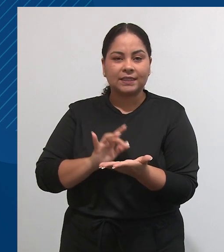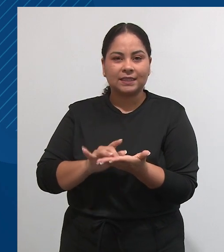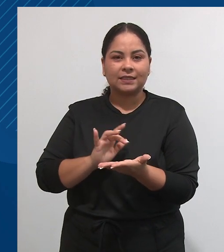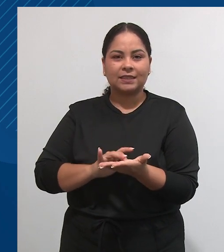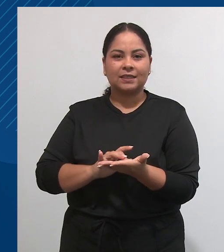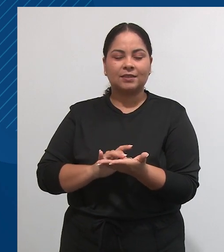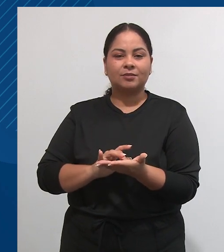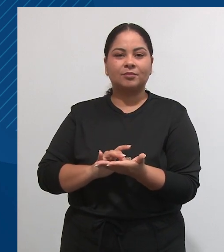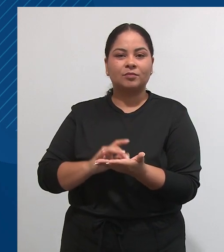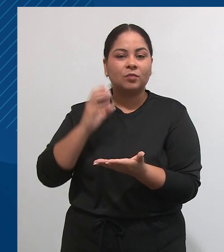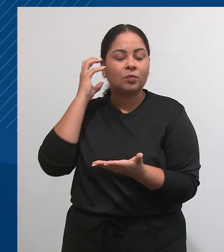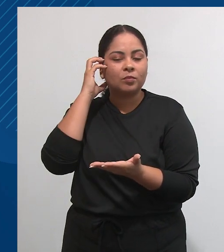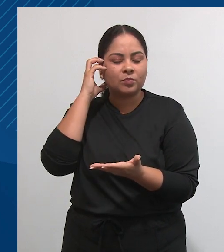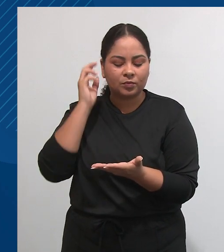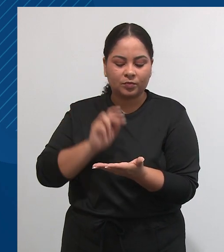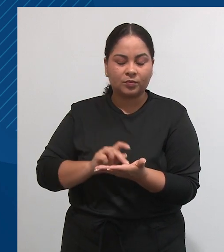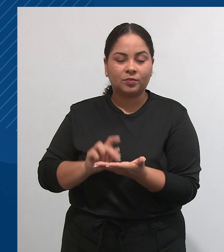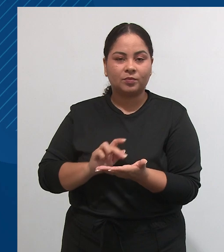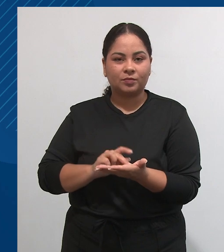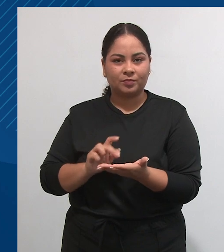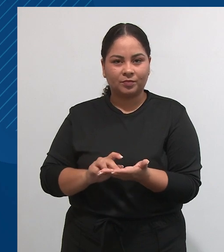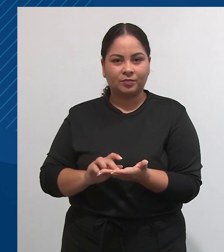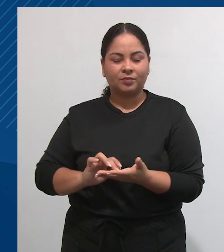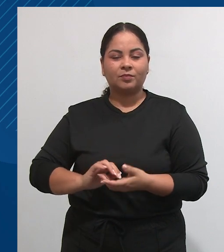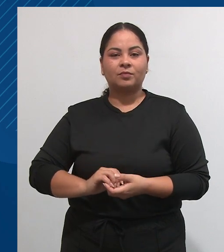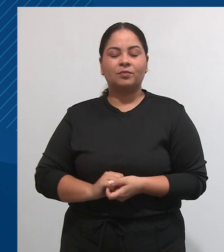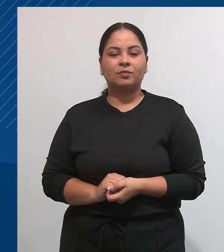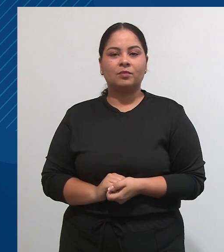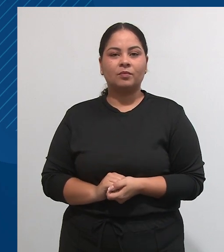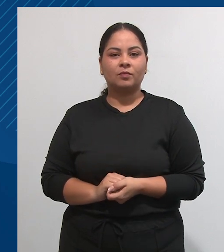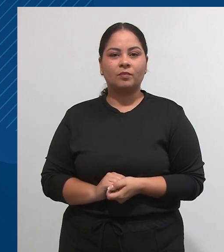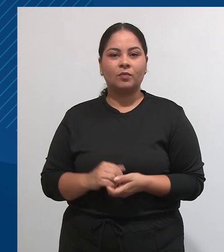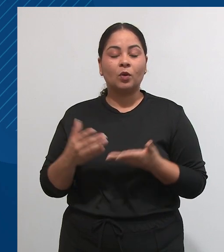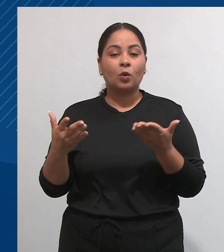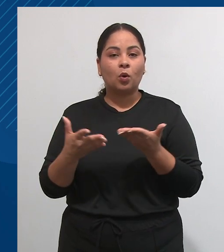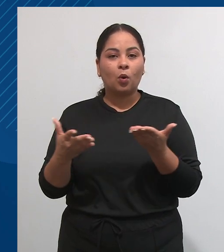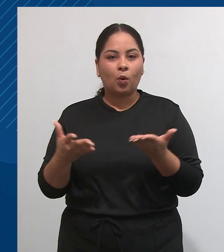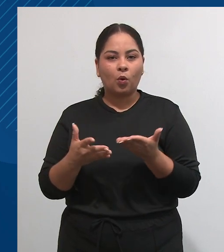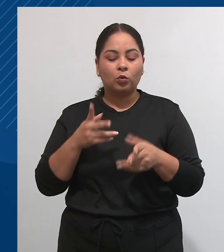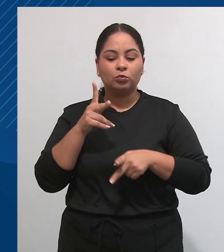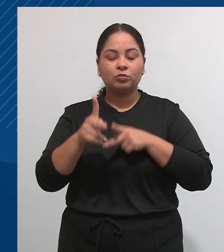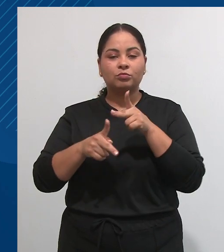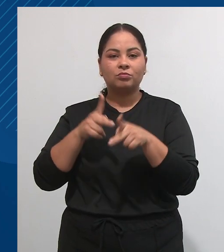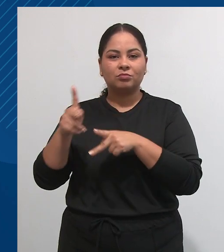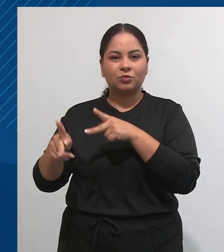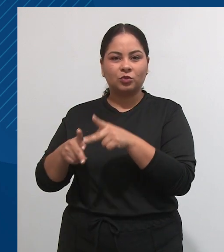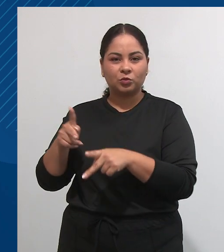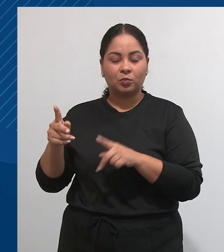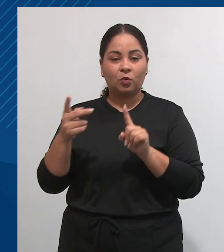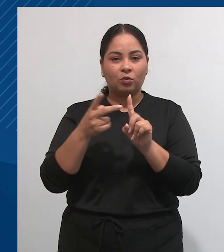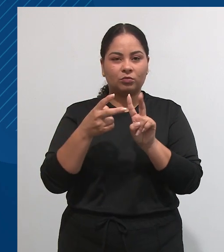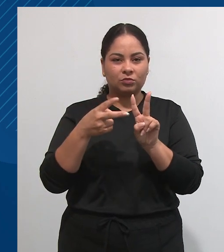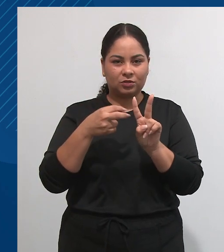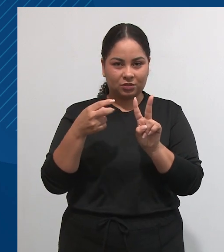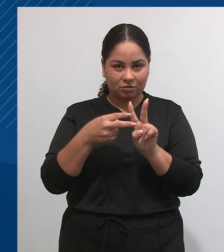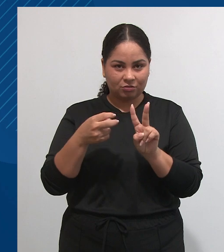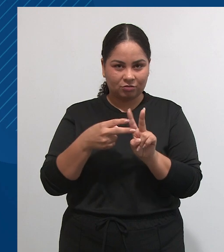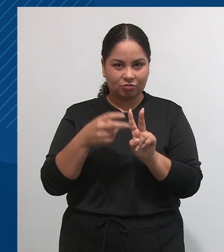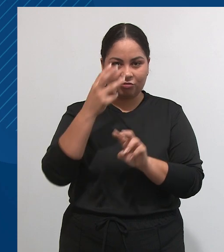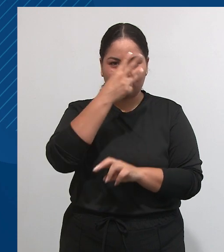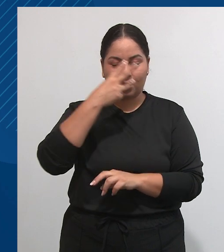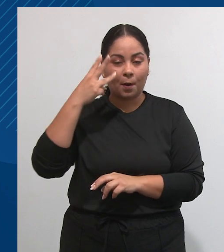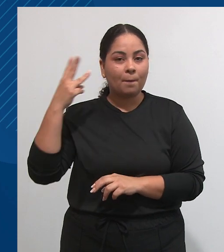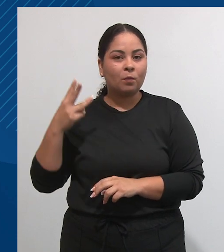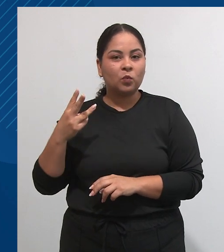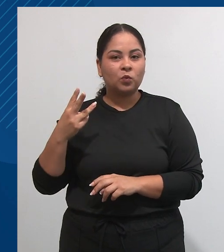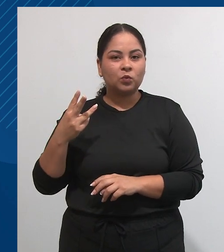povos todos que existem ainda, né, é resultado de intercasamento entre povos diferentes